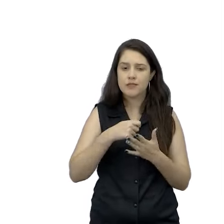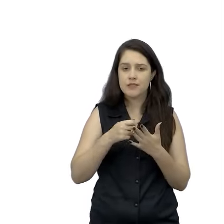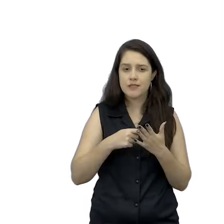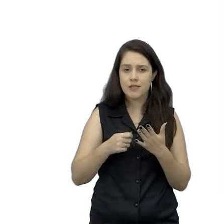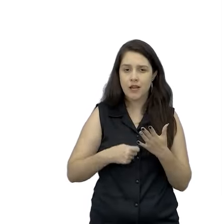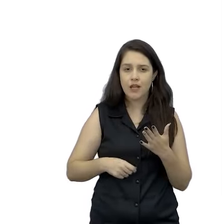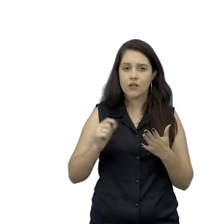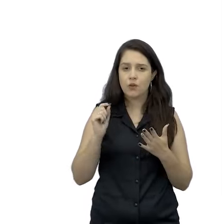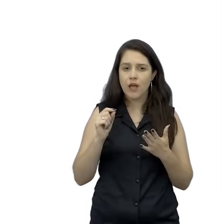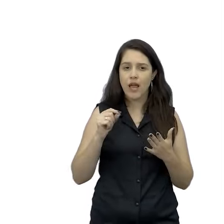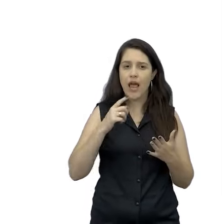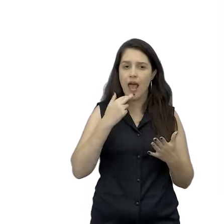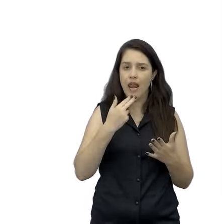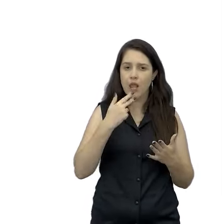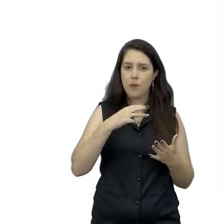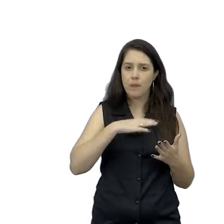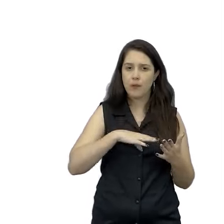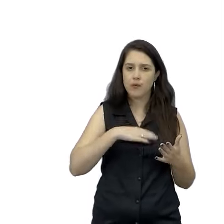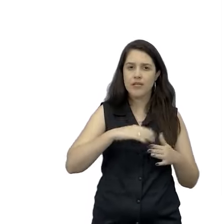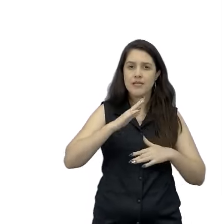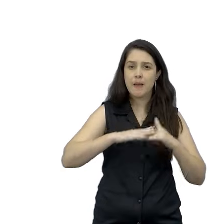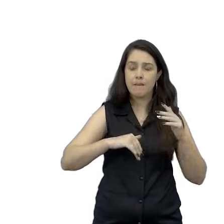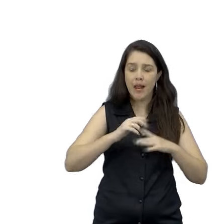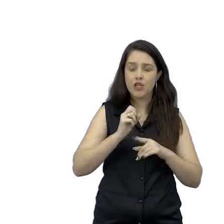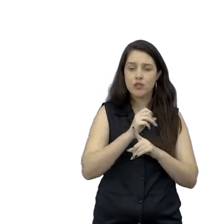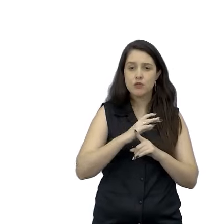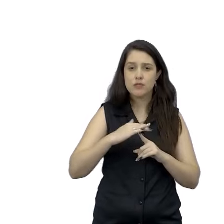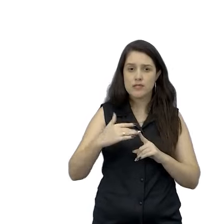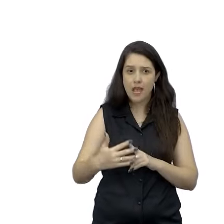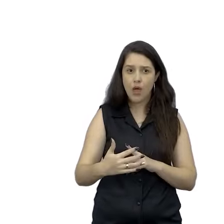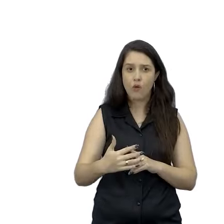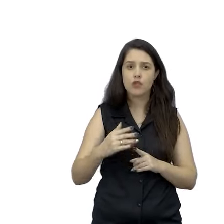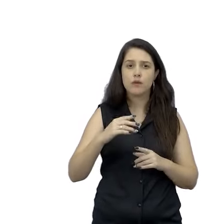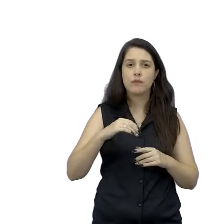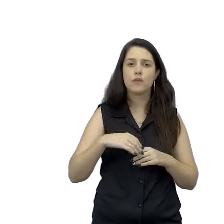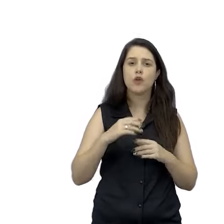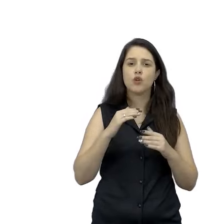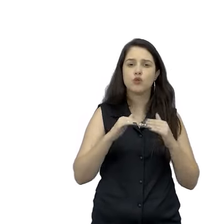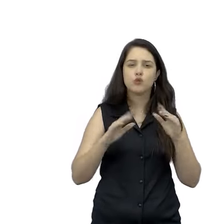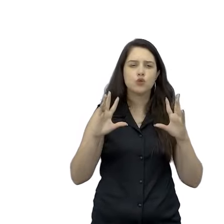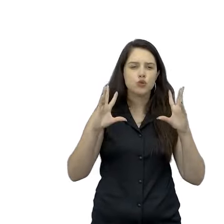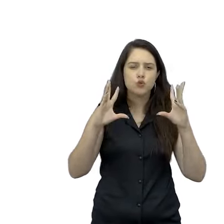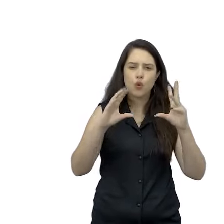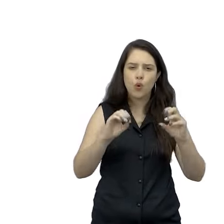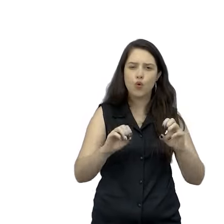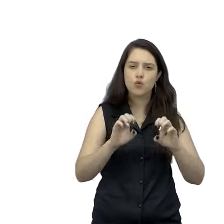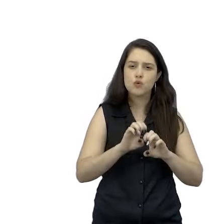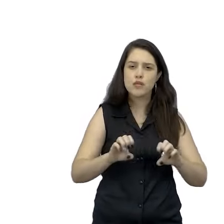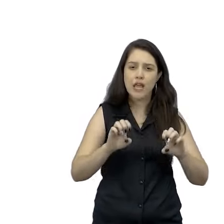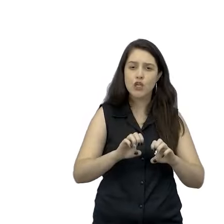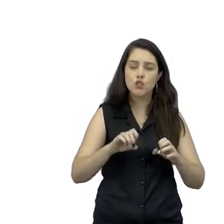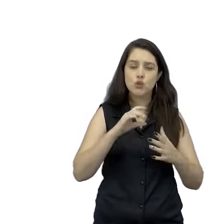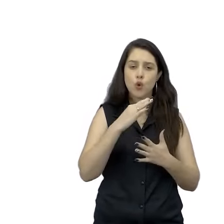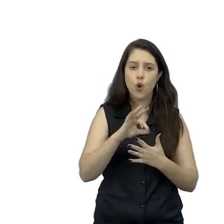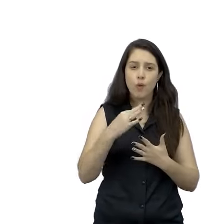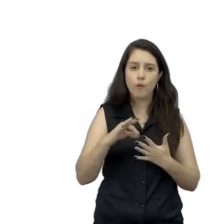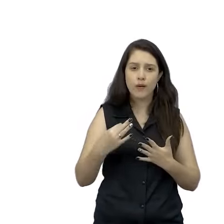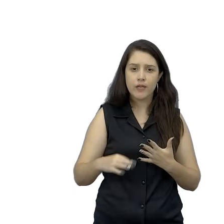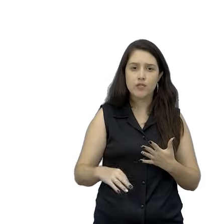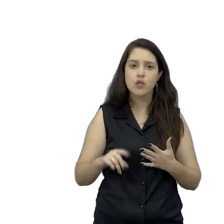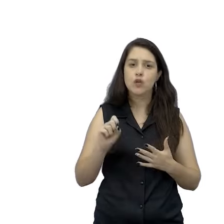língua portuguesa, a linguagem é como prática social, né? De maneira a considerar todos os eixos do componente. Então, como